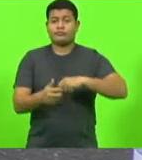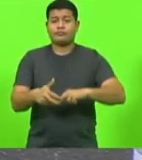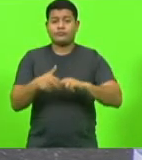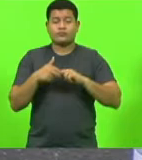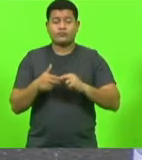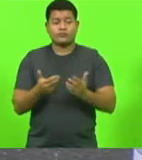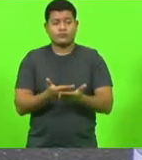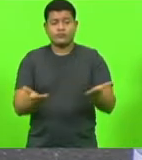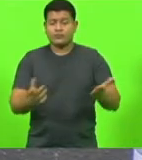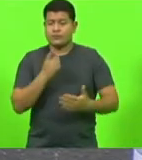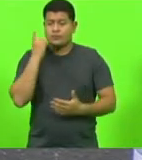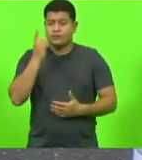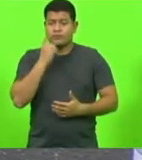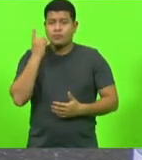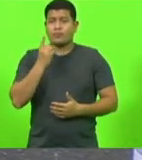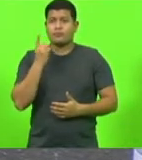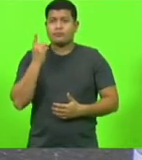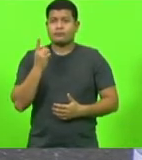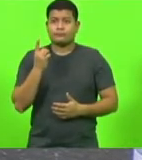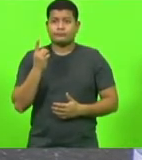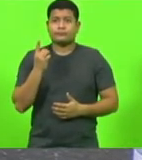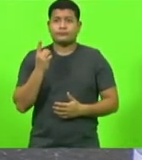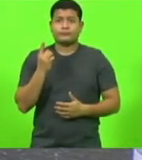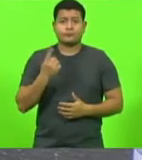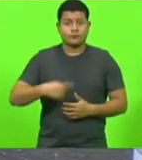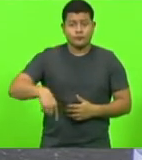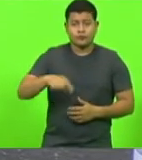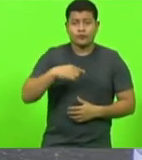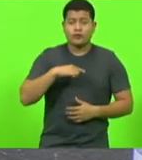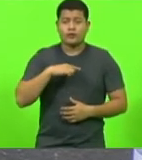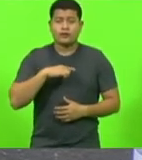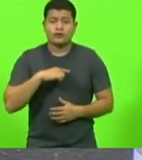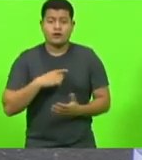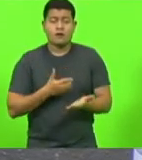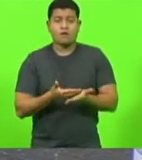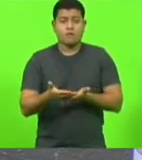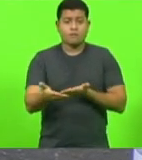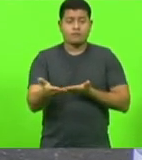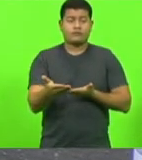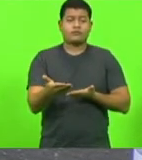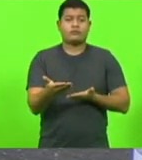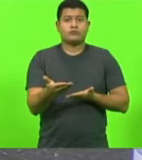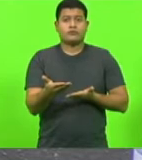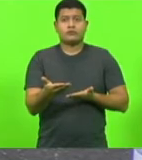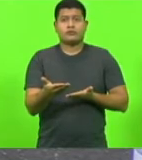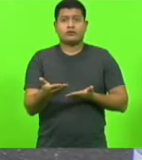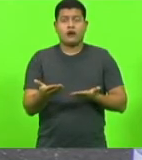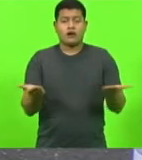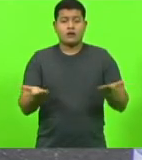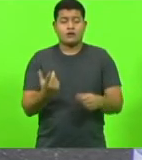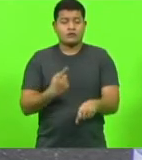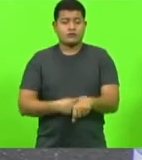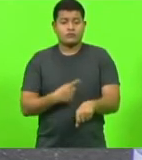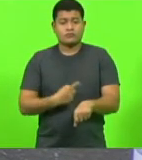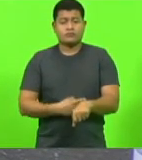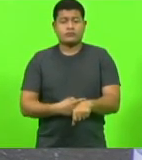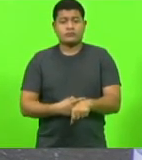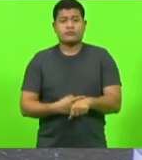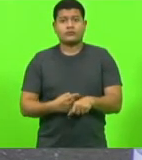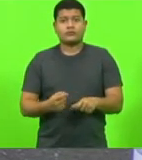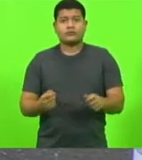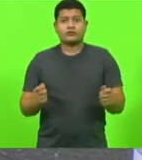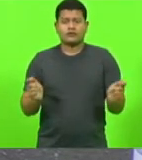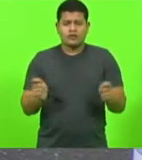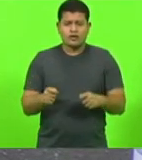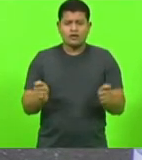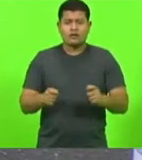colegas deputados, nós teremos, a partir desse momento, a possibilidade, não